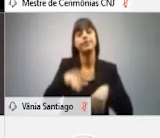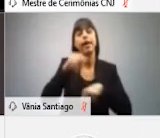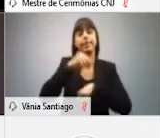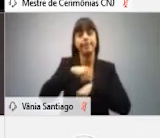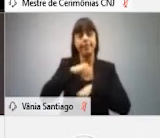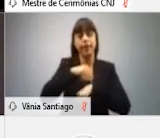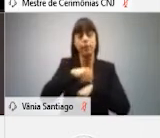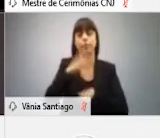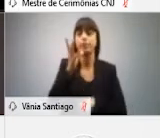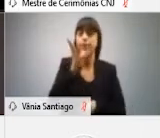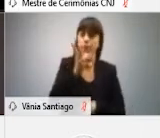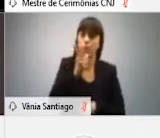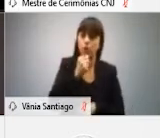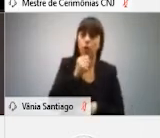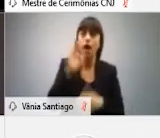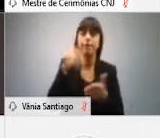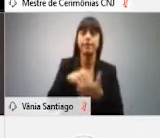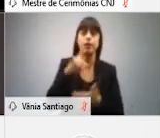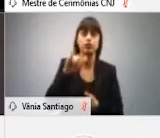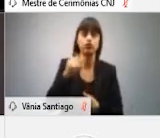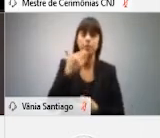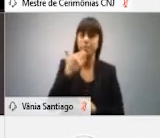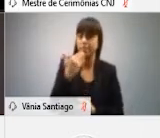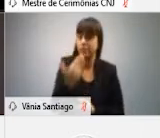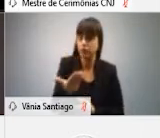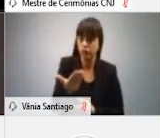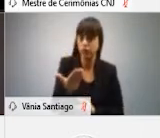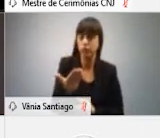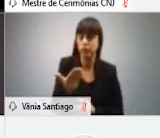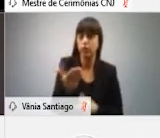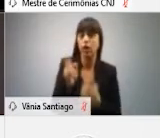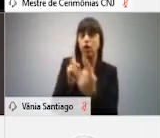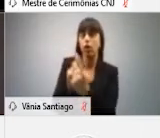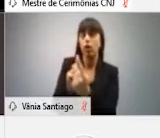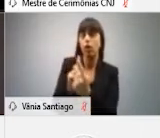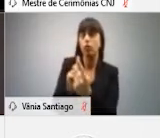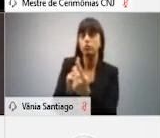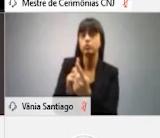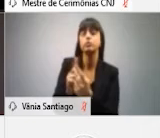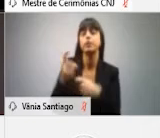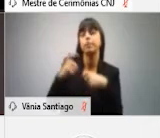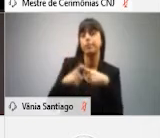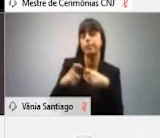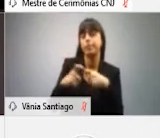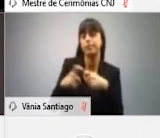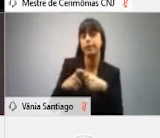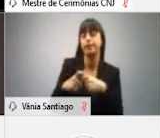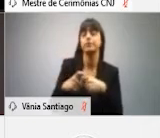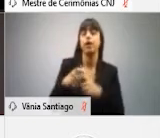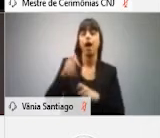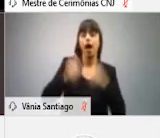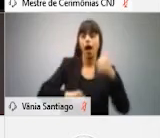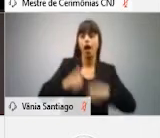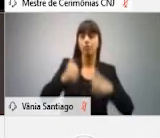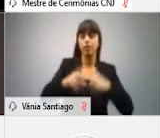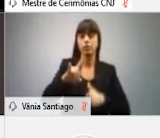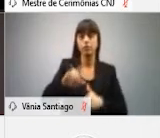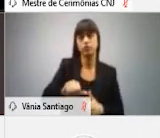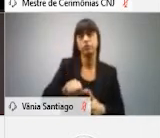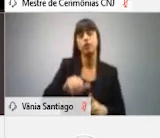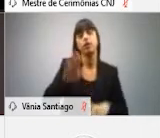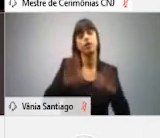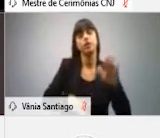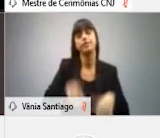demorou até a data do pedido, desta consulta até o momento em que o caso é avaliado, acaba se tornando